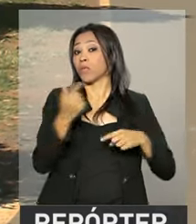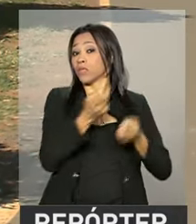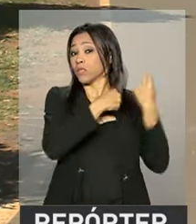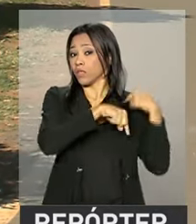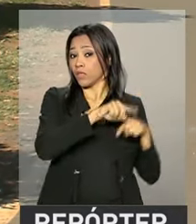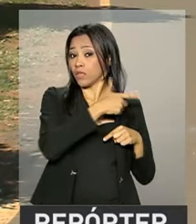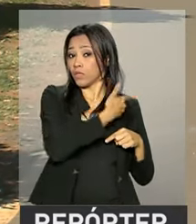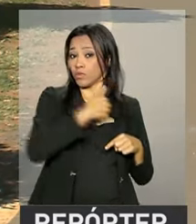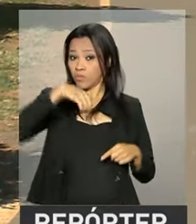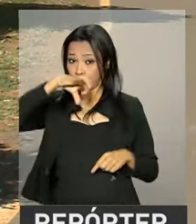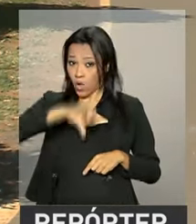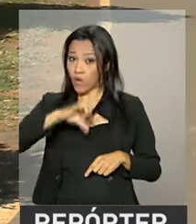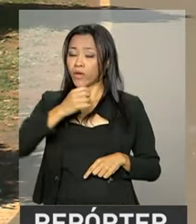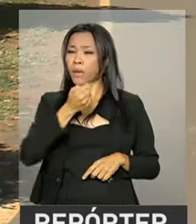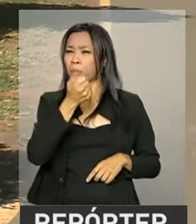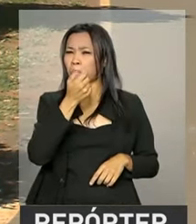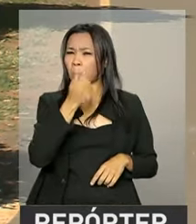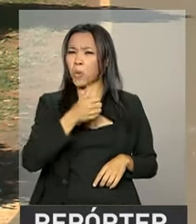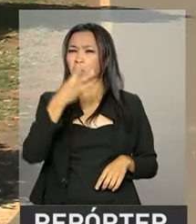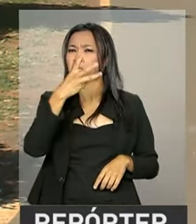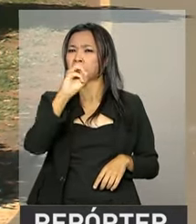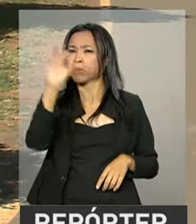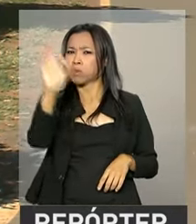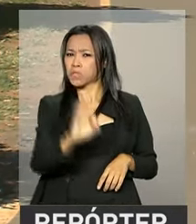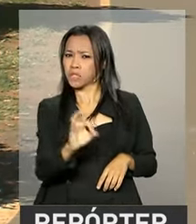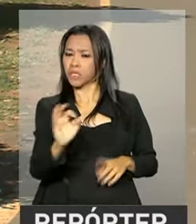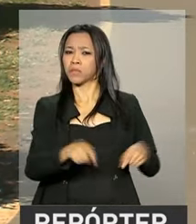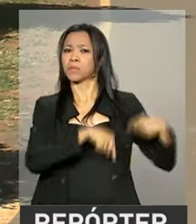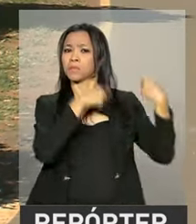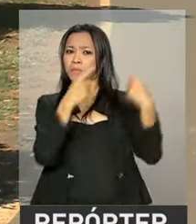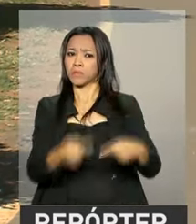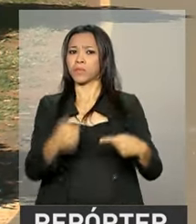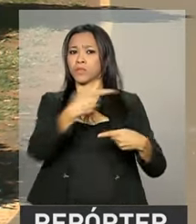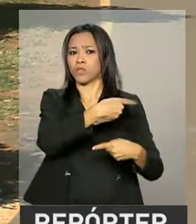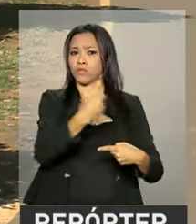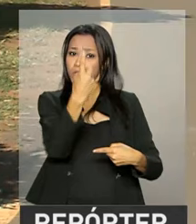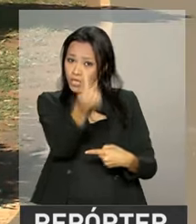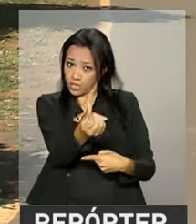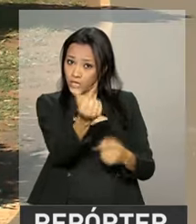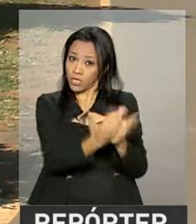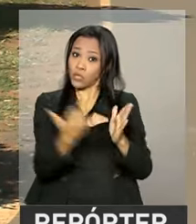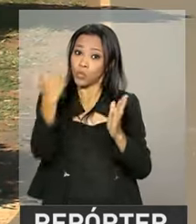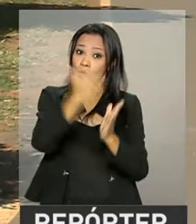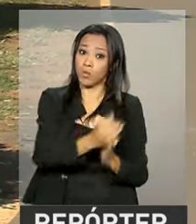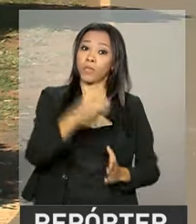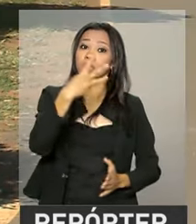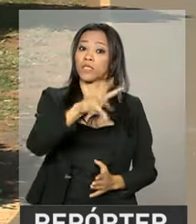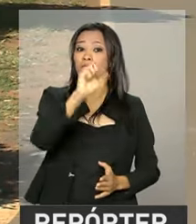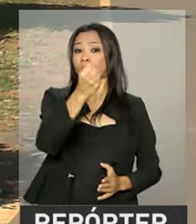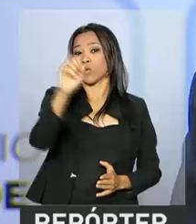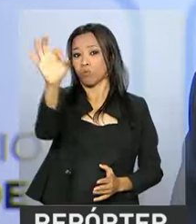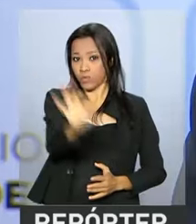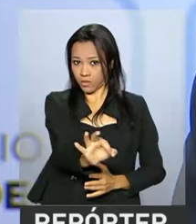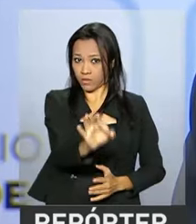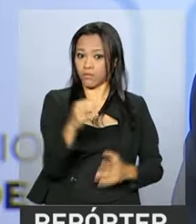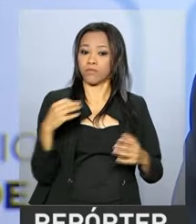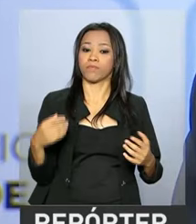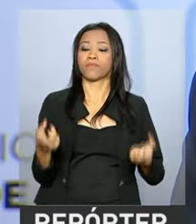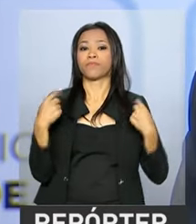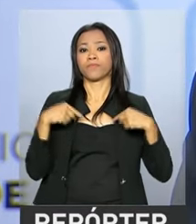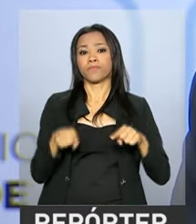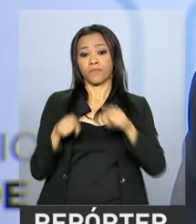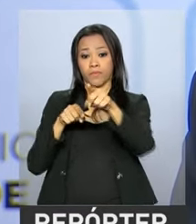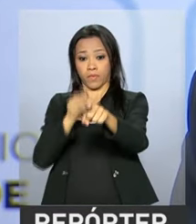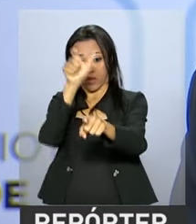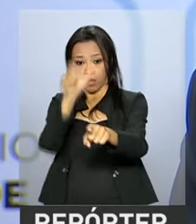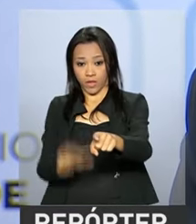2009, o indicador era pouco mais de 30%. Em 2016, subiu para 38%. Para o Ministério